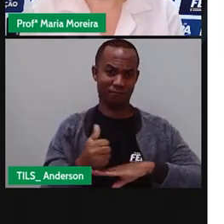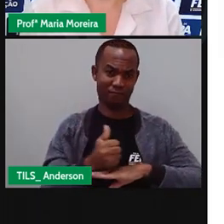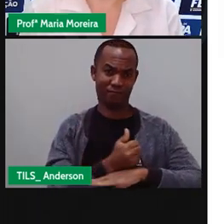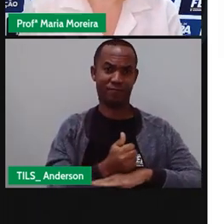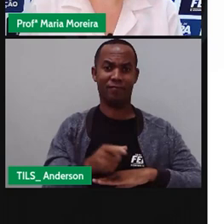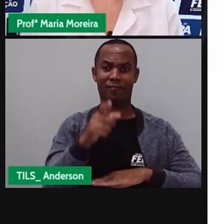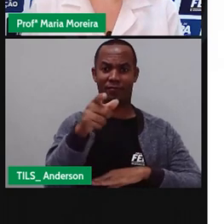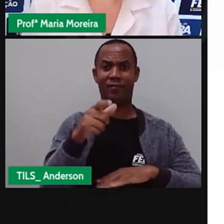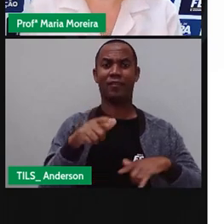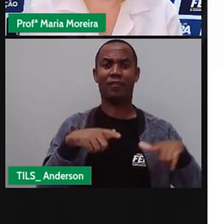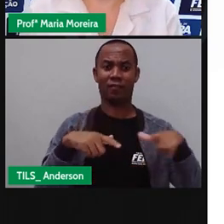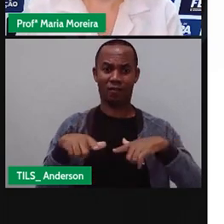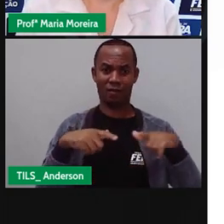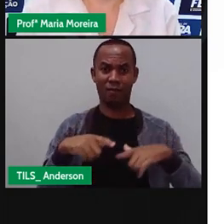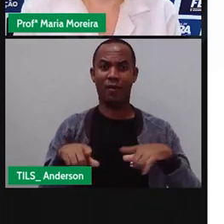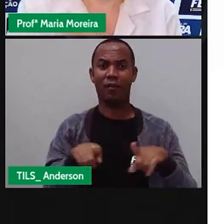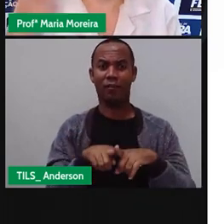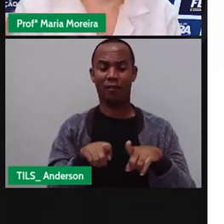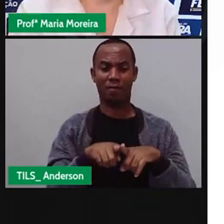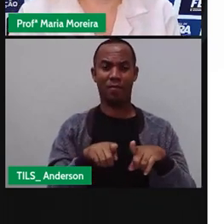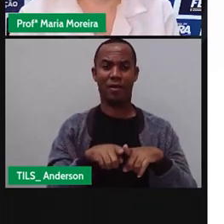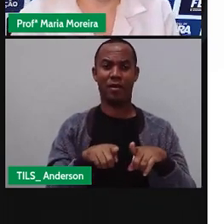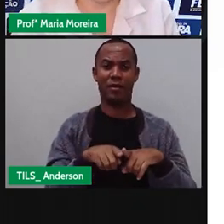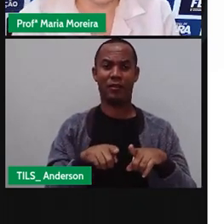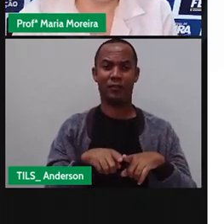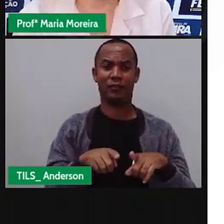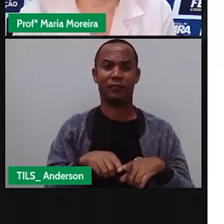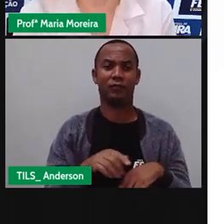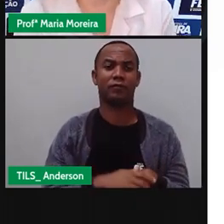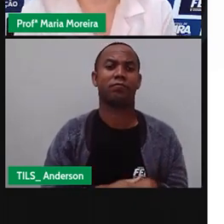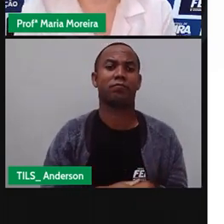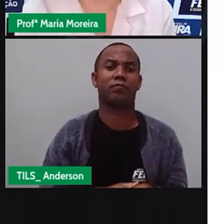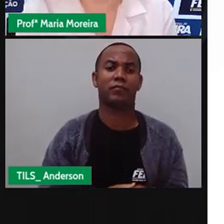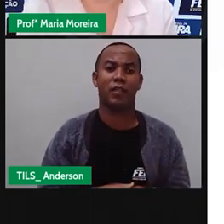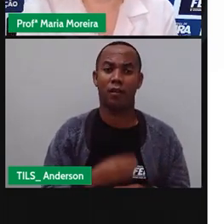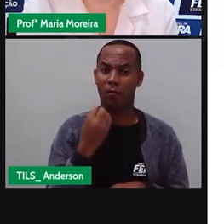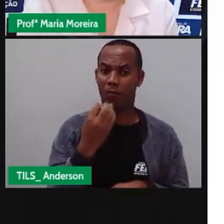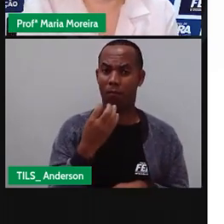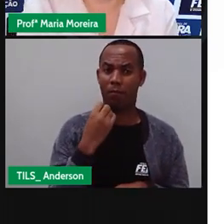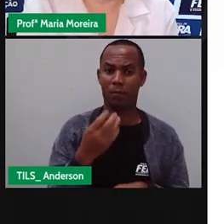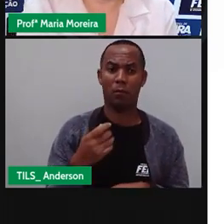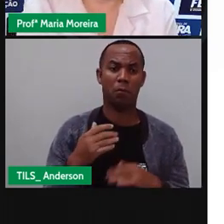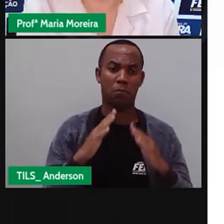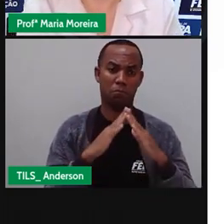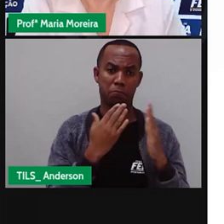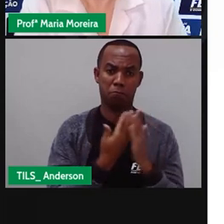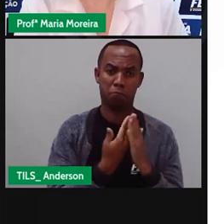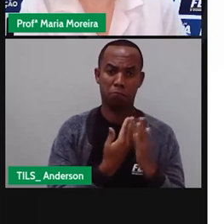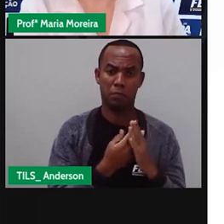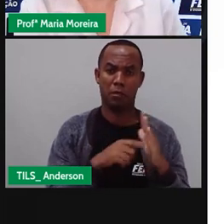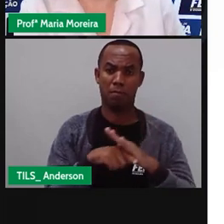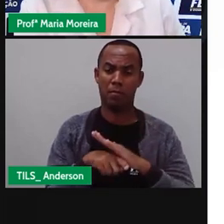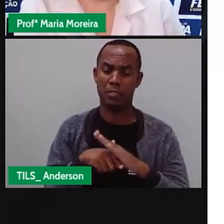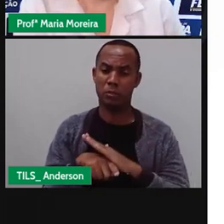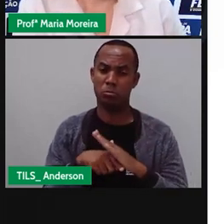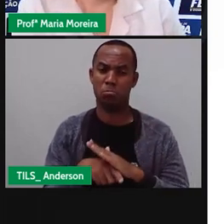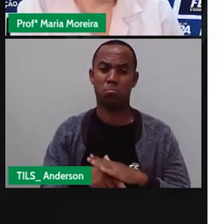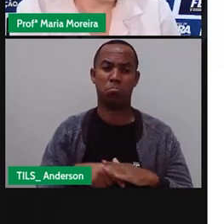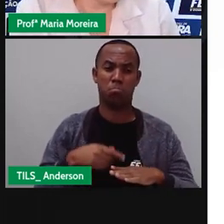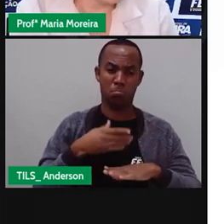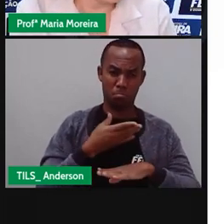Pois é, é uma profissão que é voltada às artes, e é uma profissão que precisa estudar muito e se